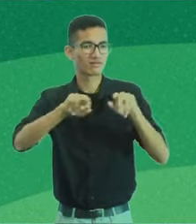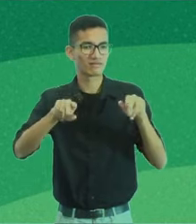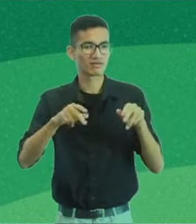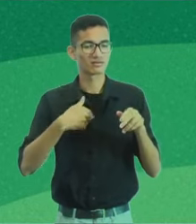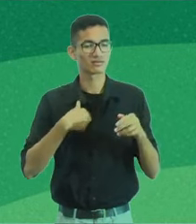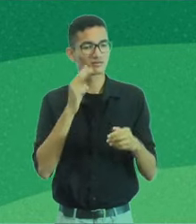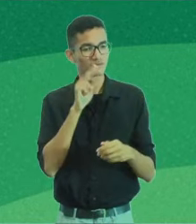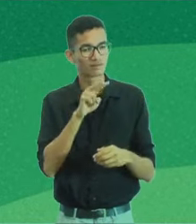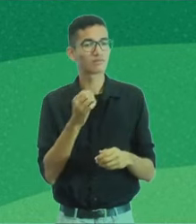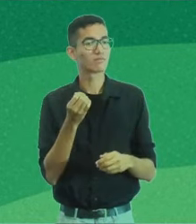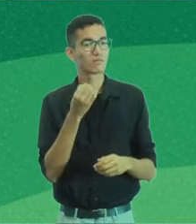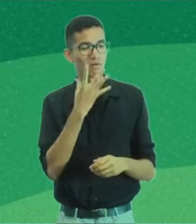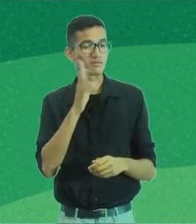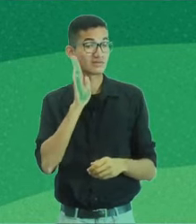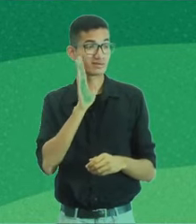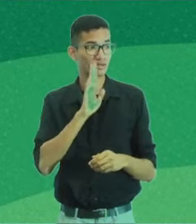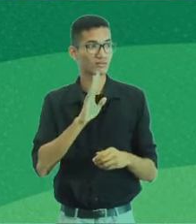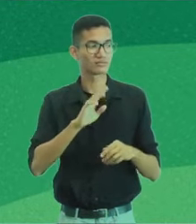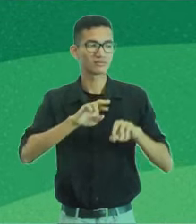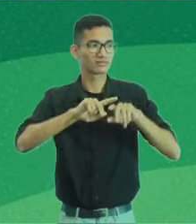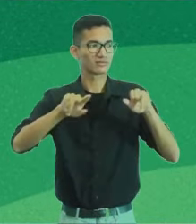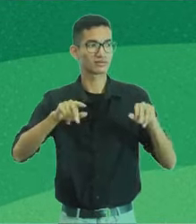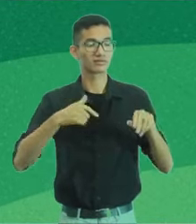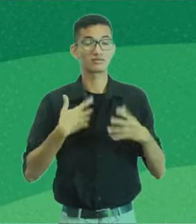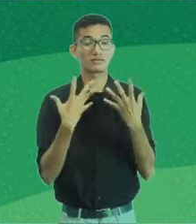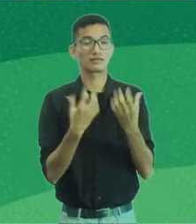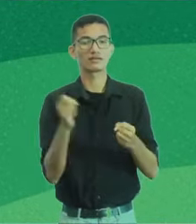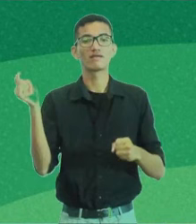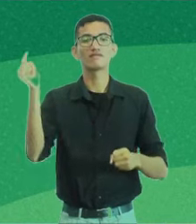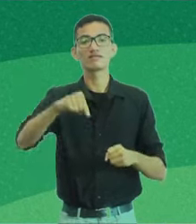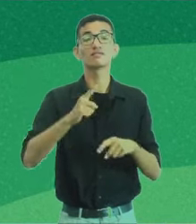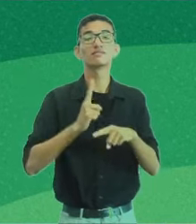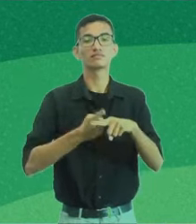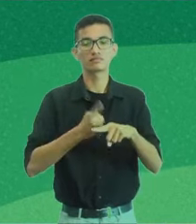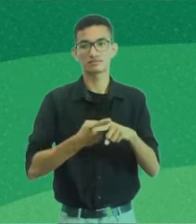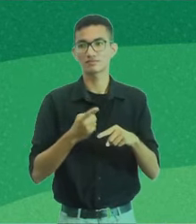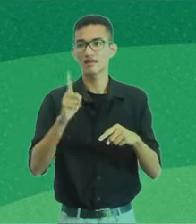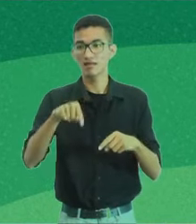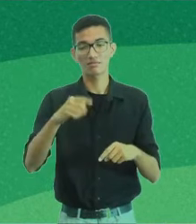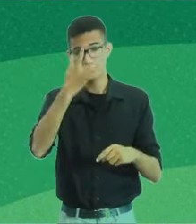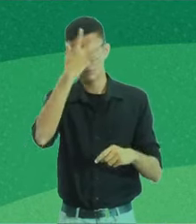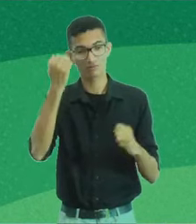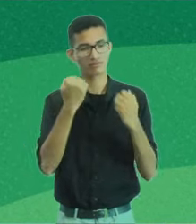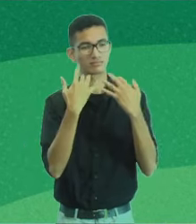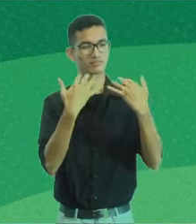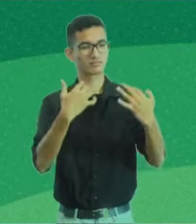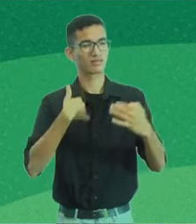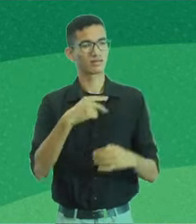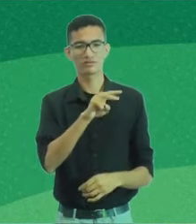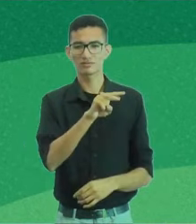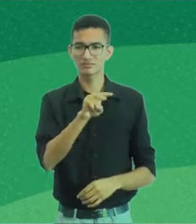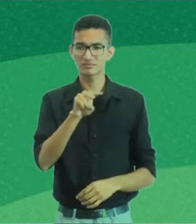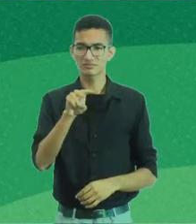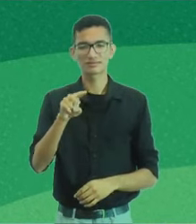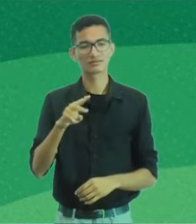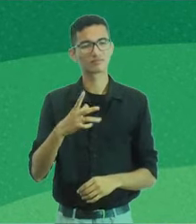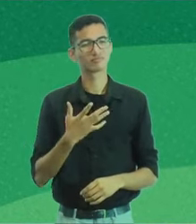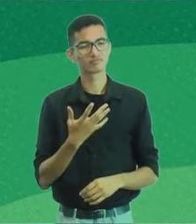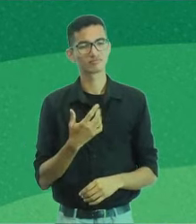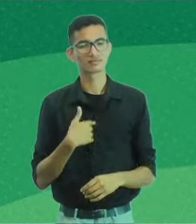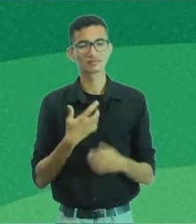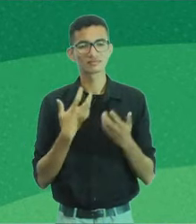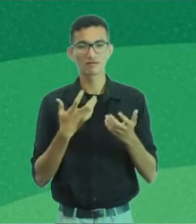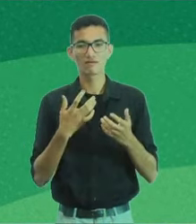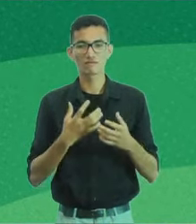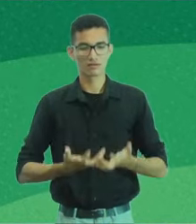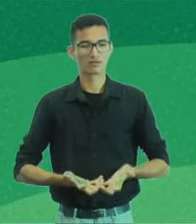projetos consideram incríveis e eu só aceitei tá aqui em cima do palco hoje para olhar para essas pessoas e falar olha a vontade de mudar alguma